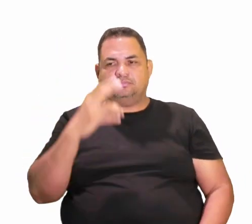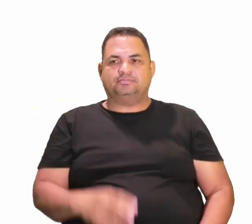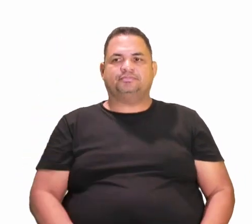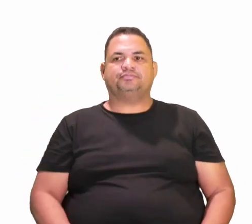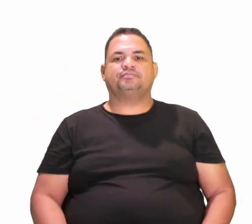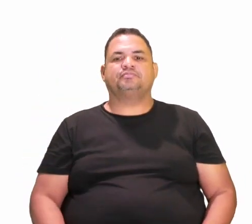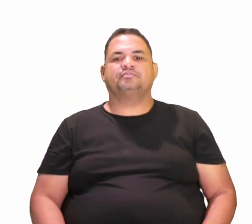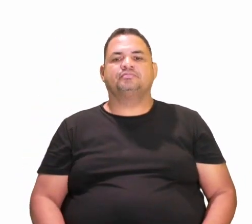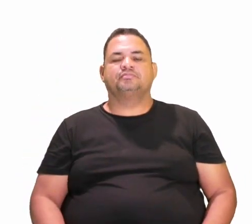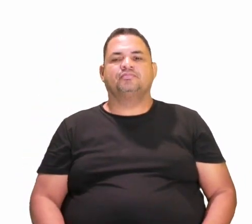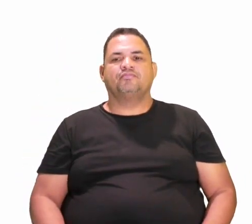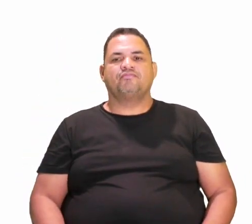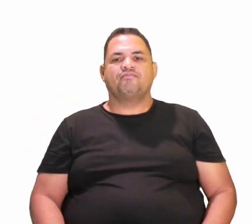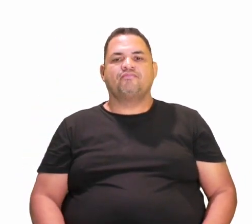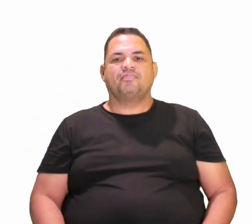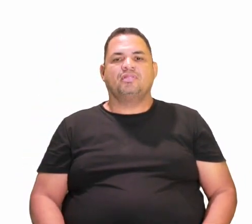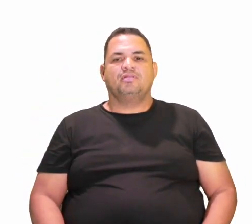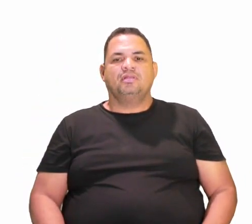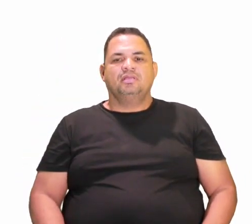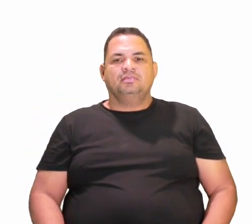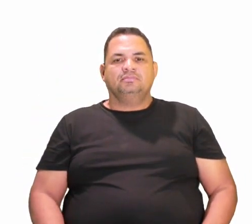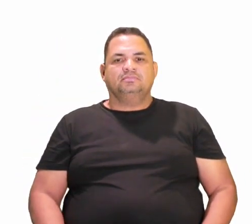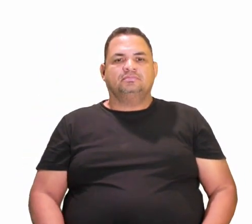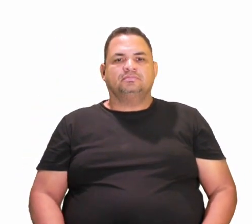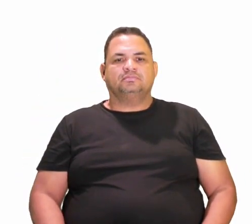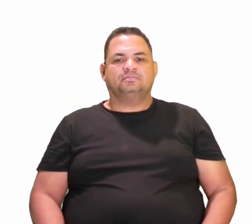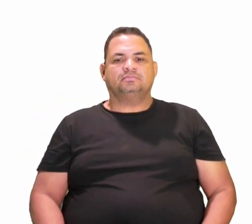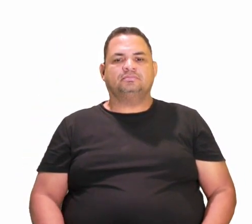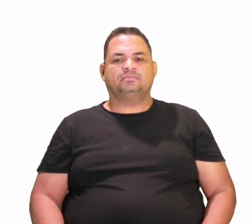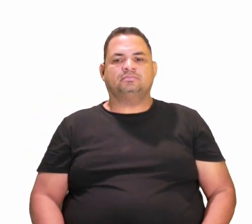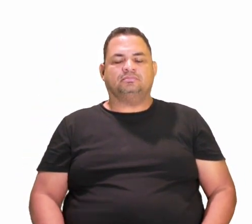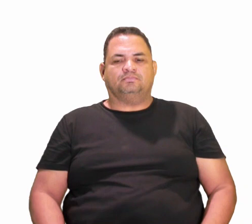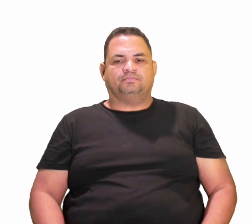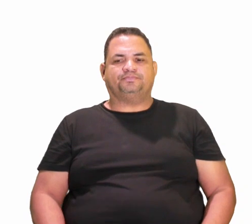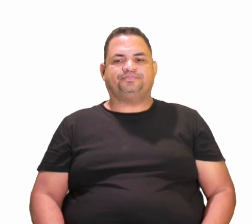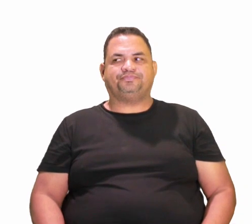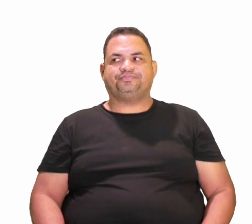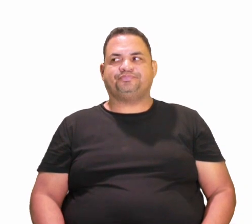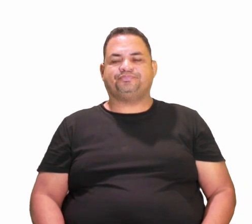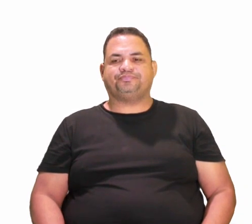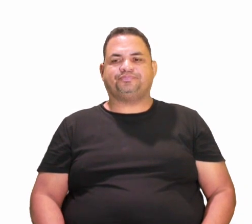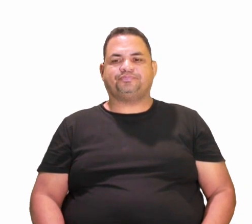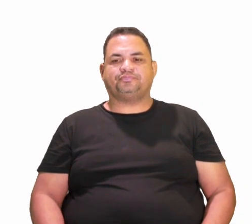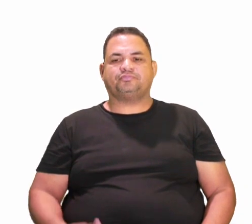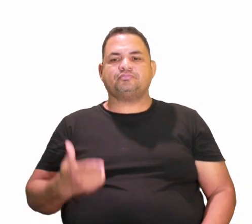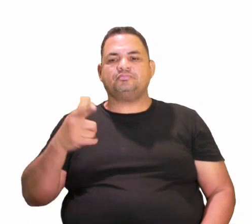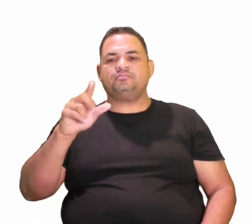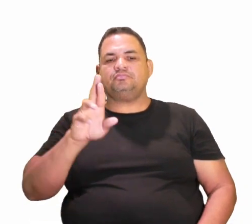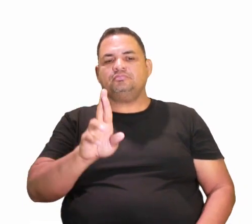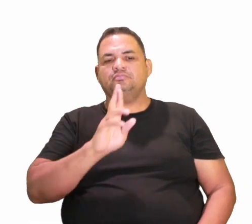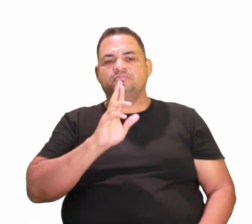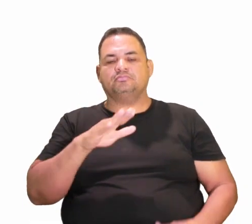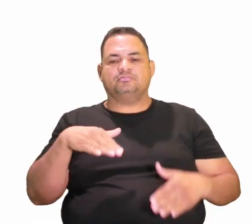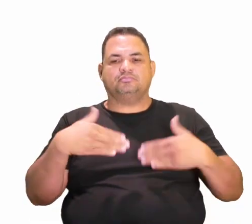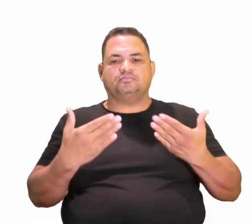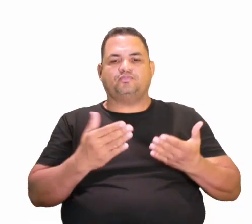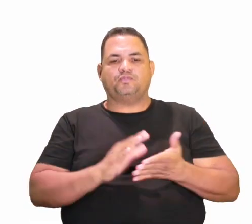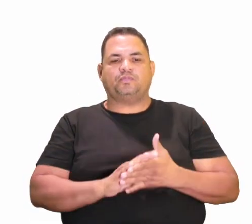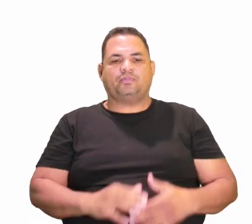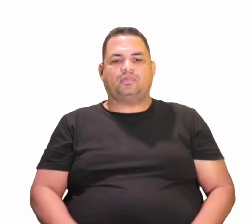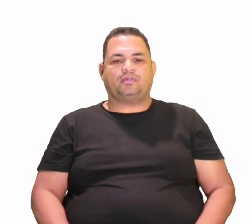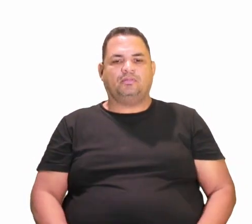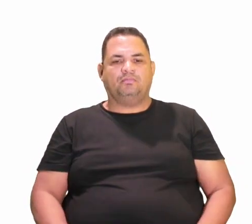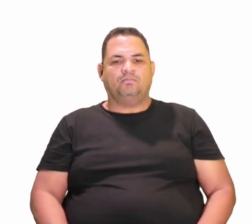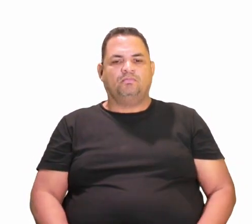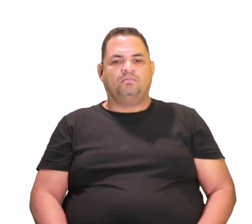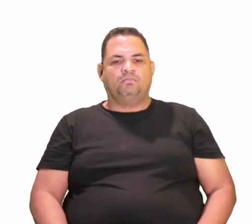enfim. Então, Valentine's Day representado pelo 6, ok? Próxima resposta qual vai ser? Agora sim veio Easter. Ah, é